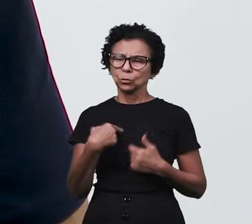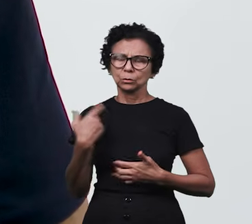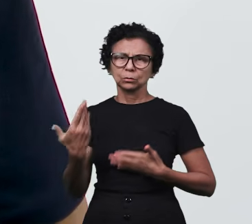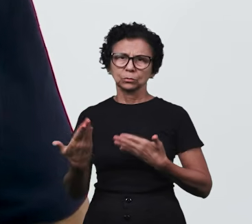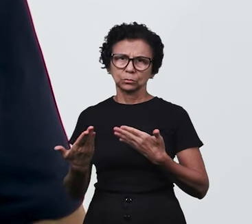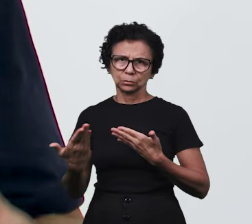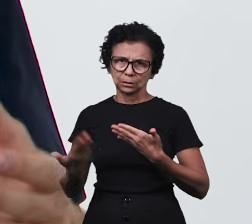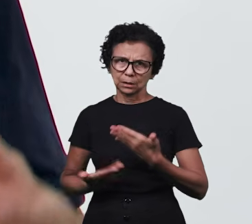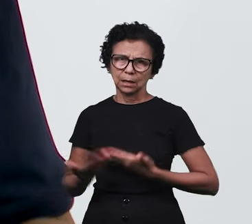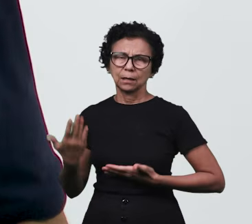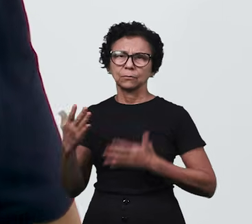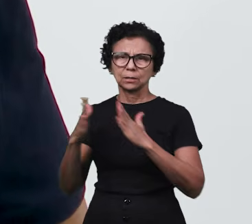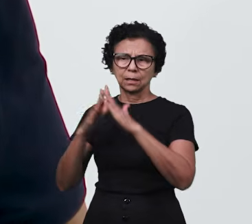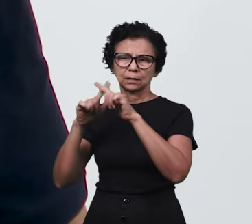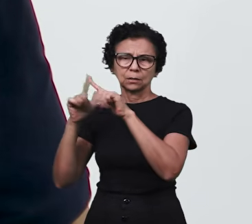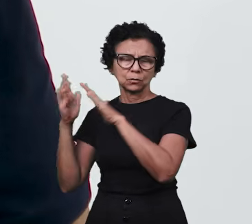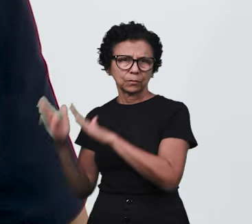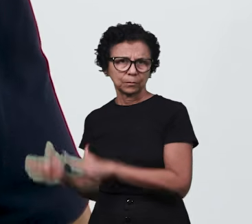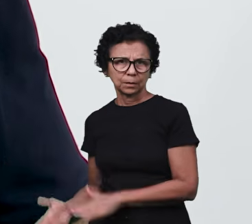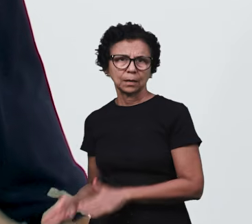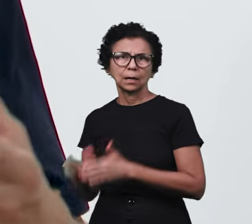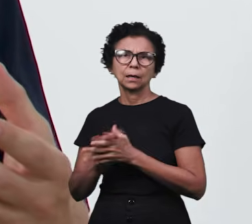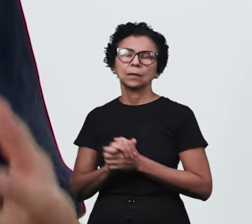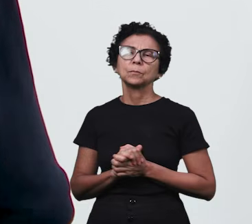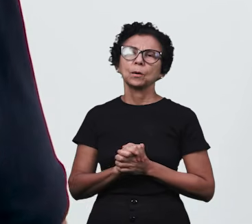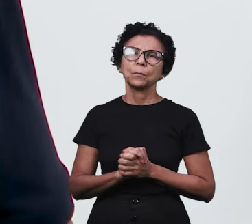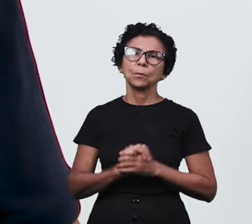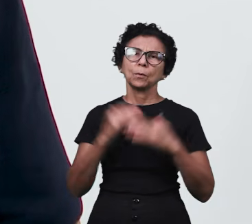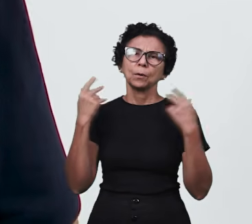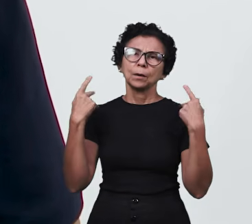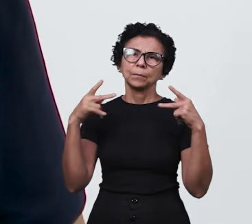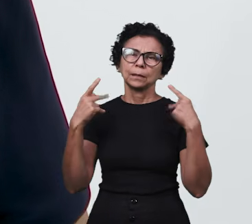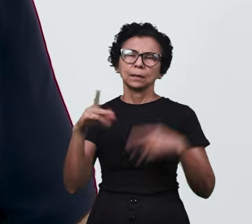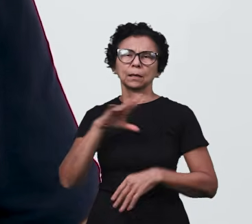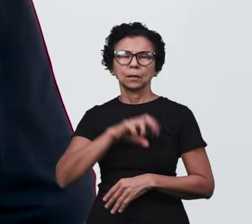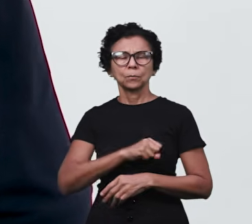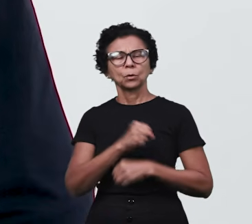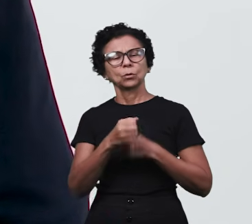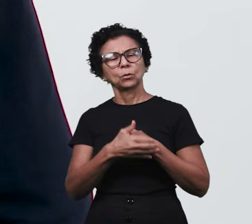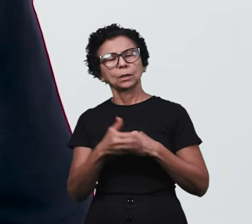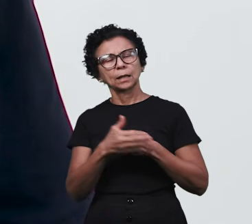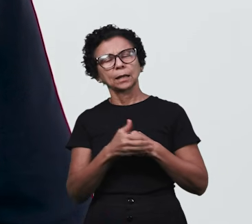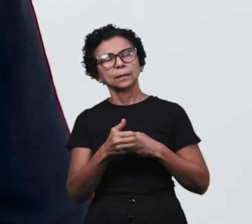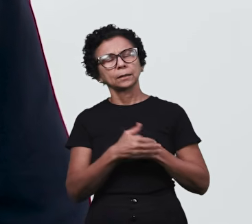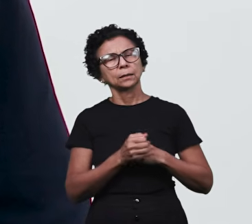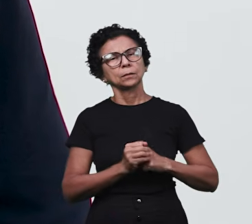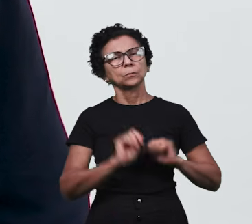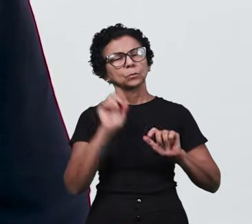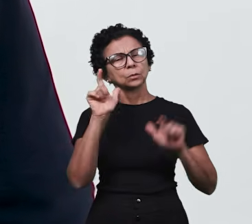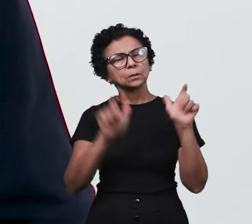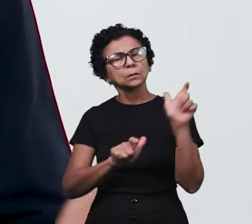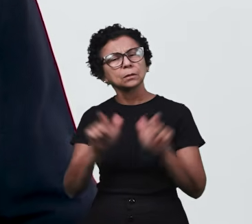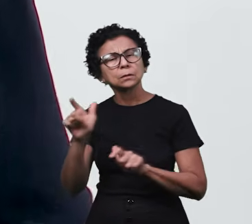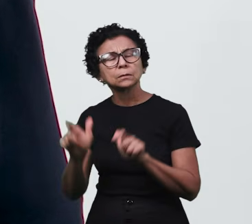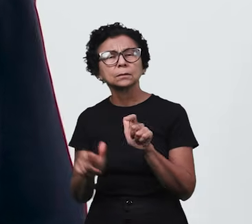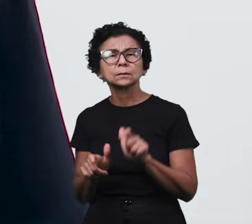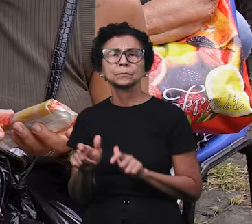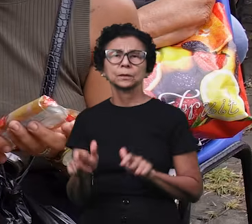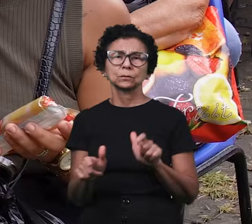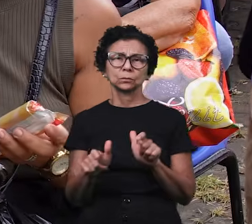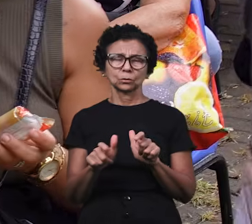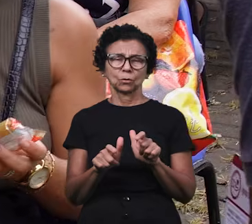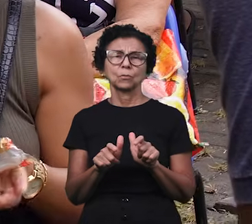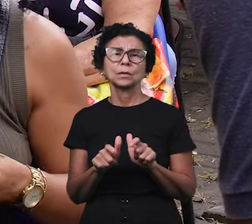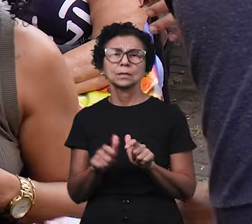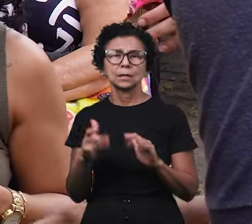Cristã Maranata por cuidarem tão bem do nosso povo, por levarem amor, carinho, empatia e por ressignificarem tantas vidas no mundo inteiro.